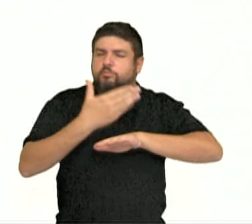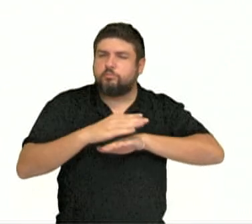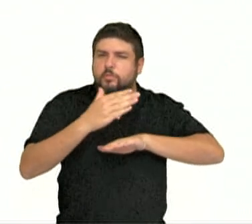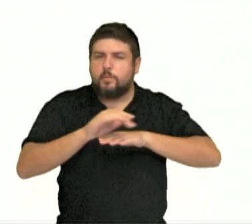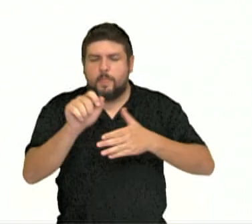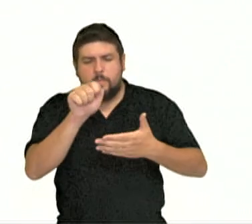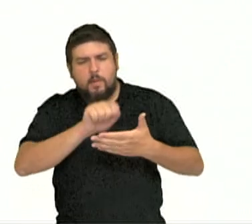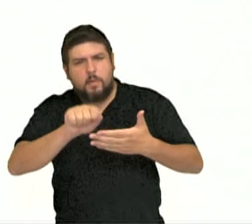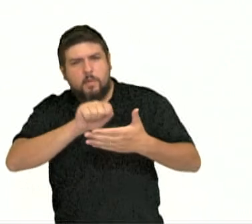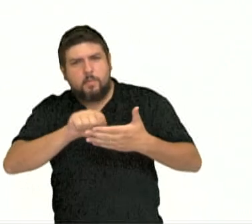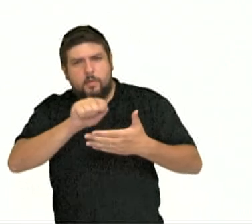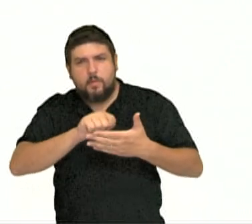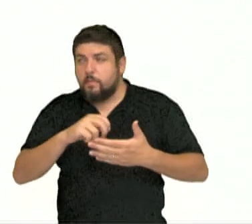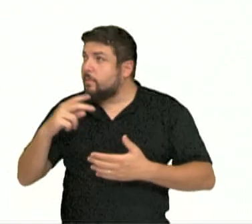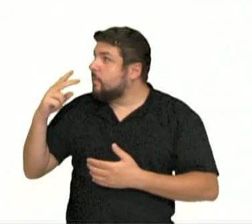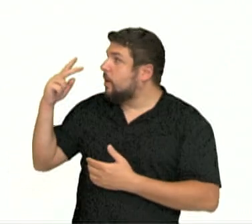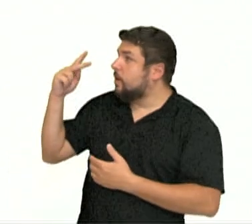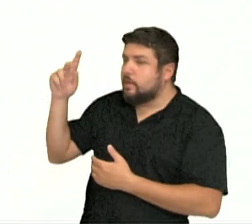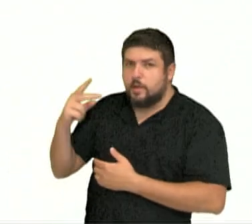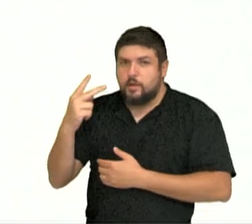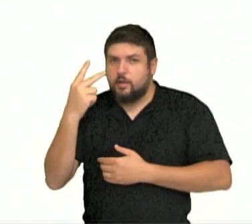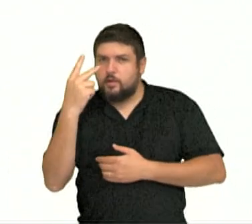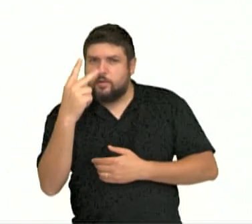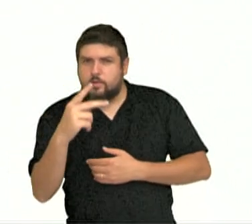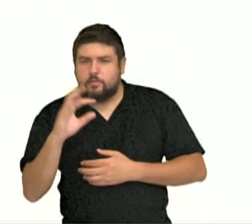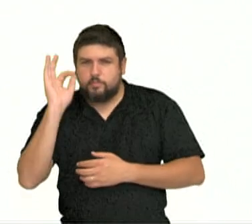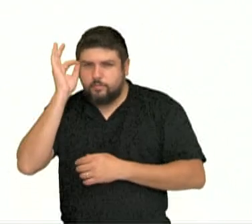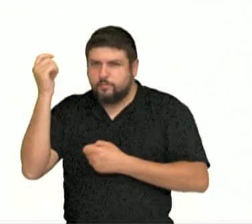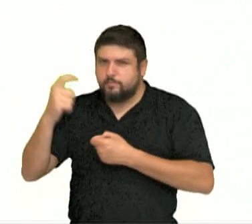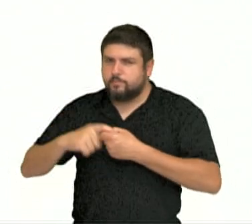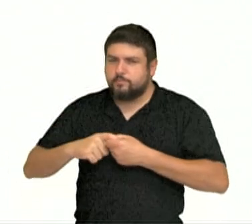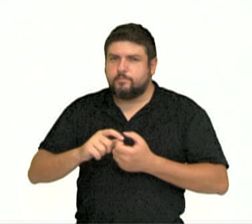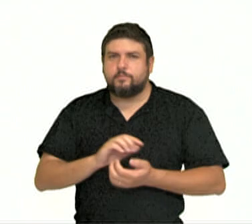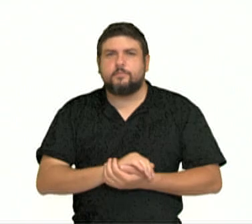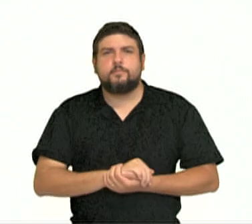características para o Messi, as características para você, e logo, logo eu volto com a resposta.